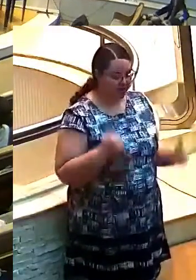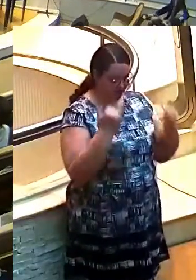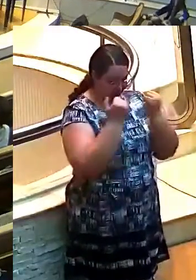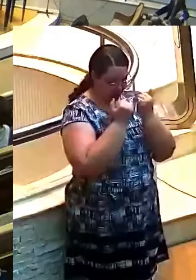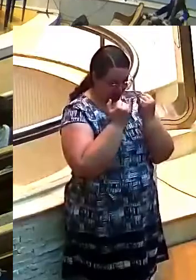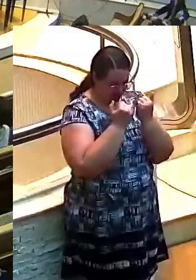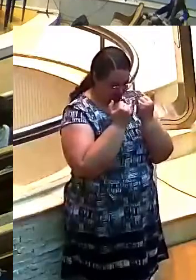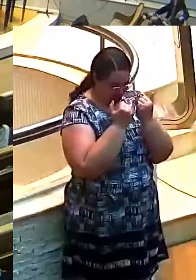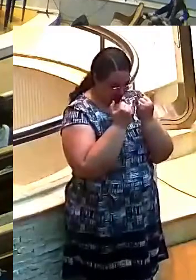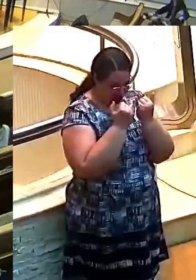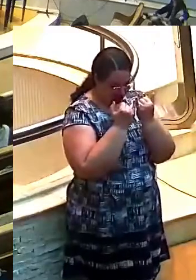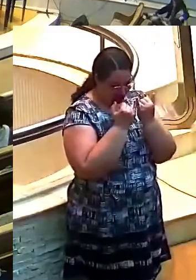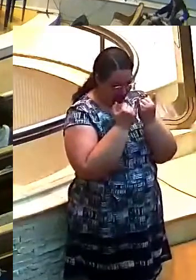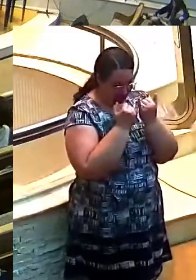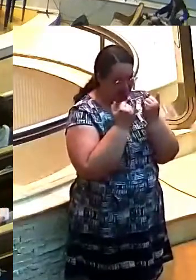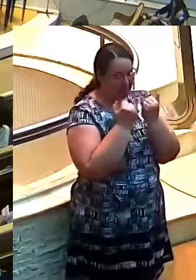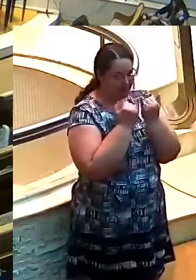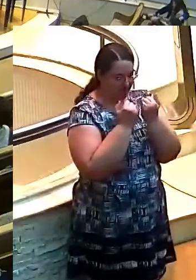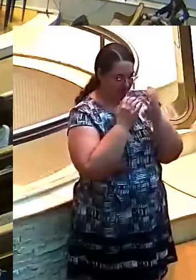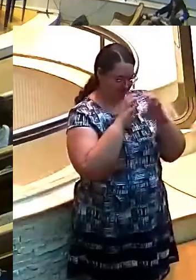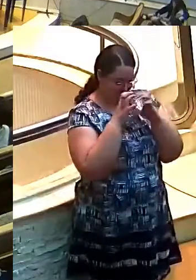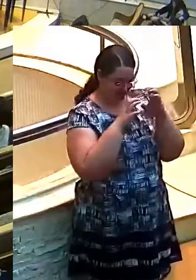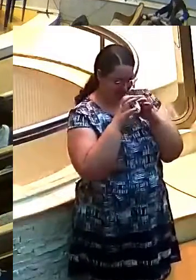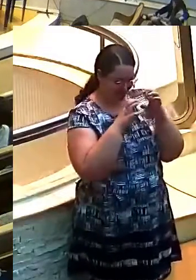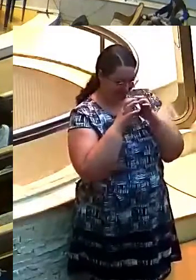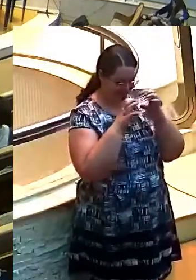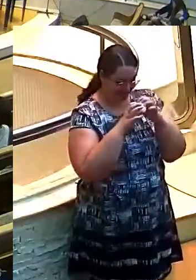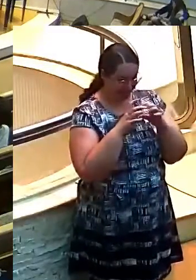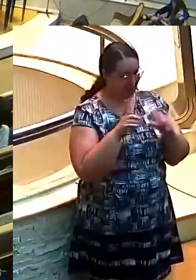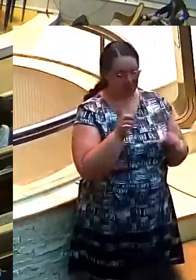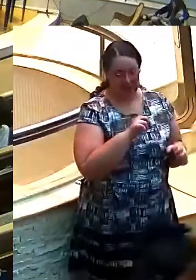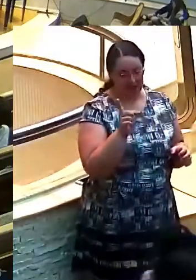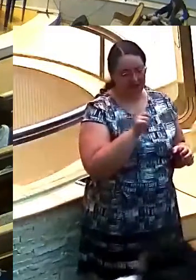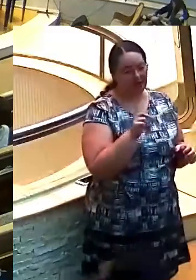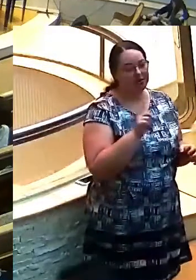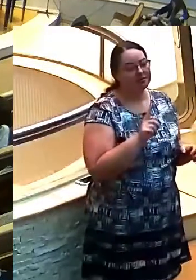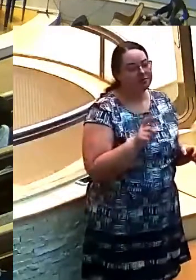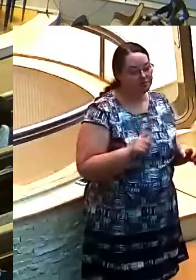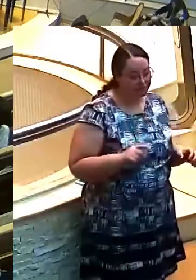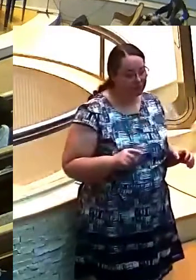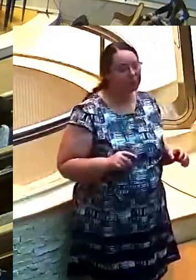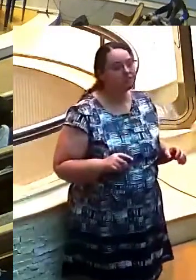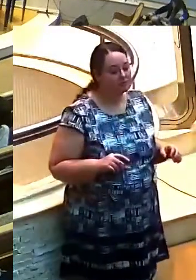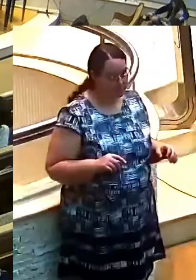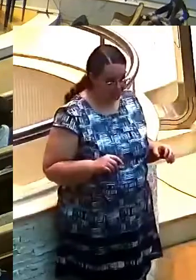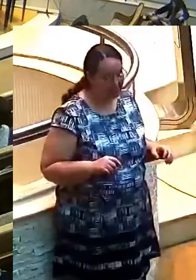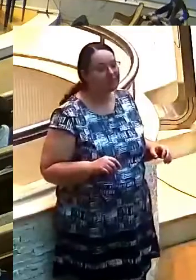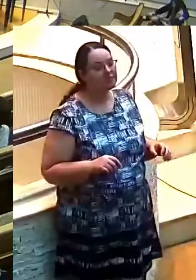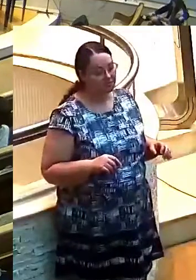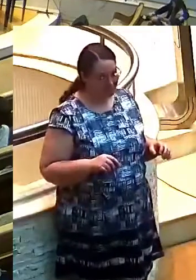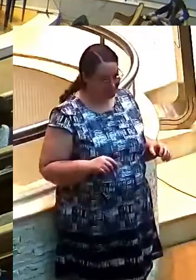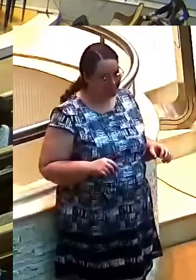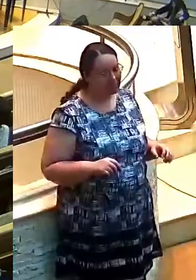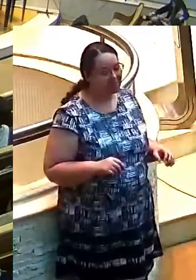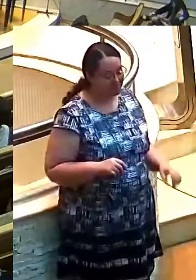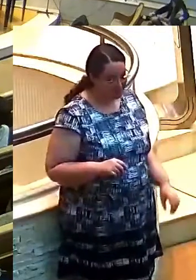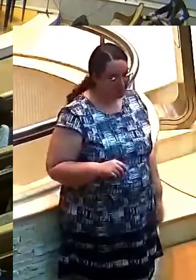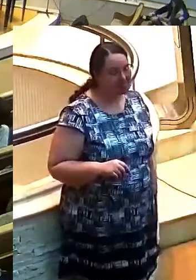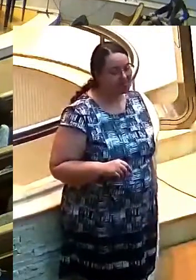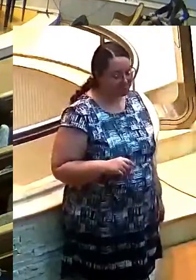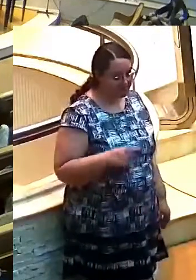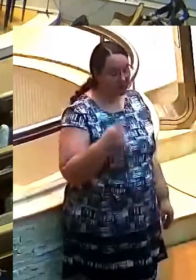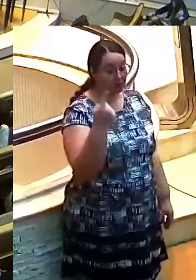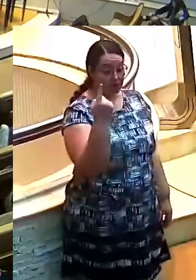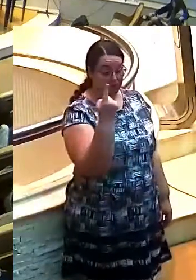de murmuração, não, Paulo está dizendo isso, de resultado, de criar contendas, ou não, então, se você, cria